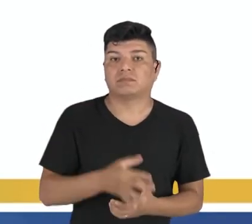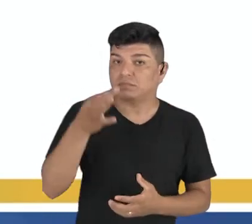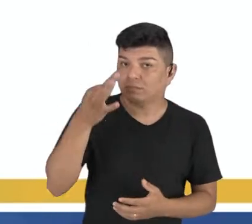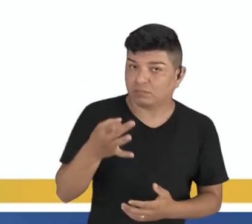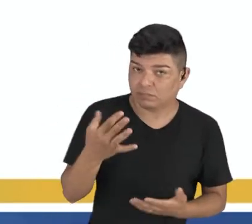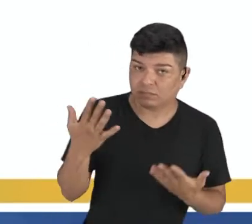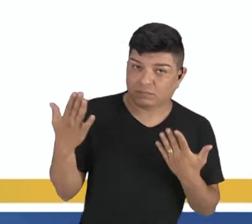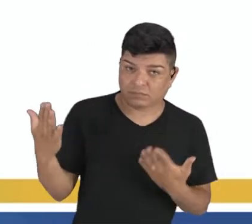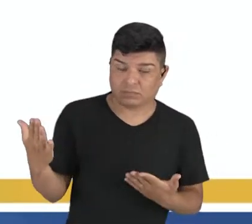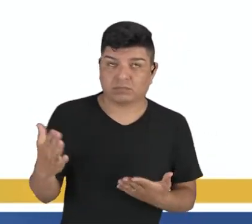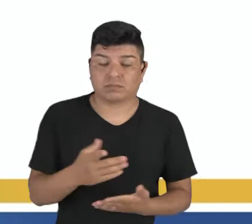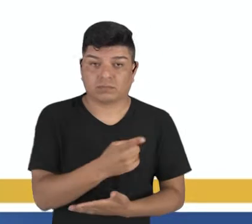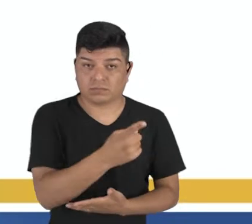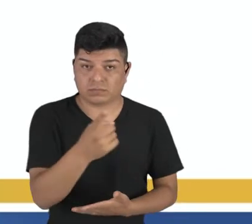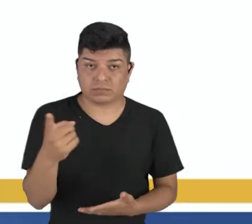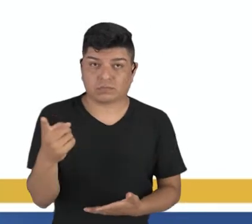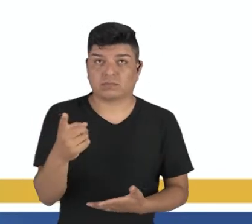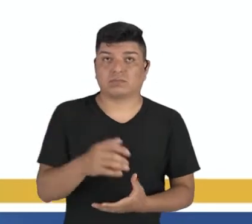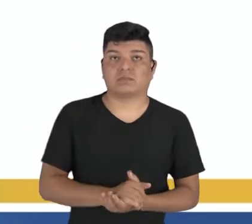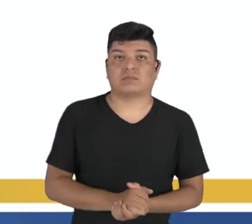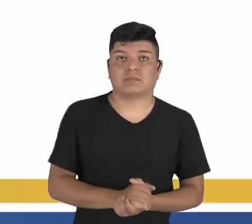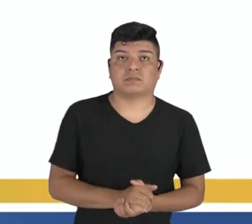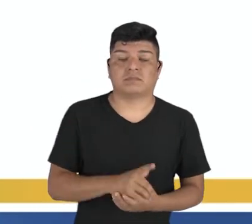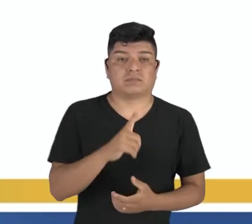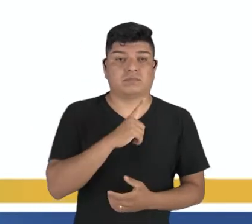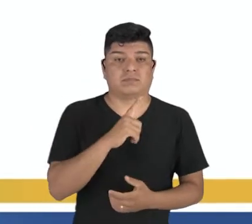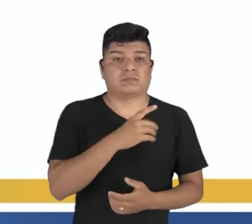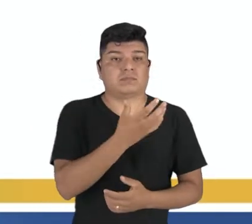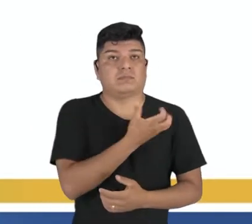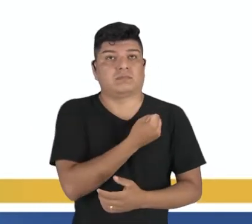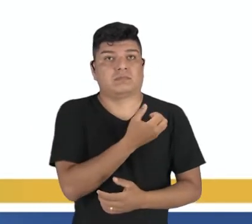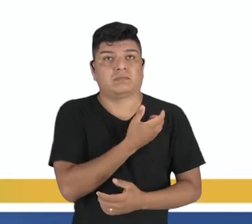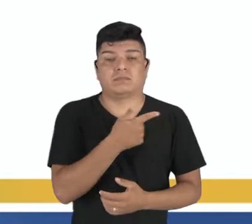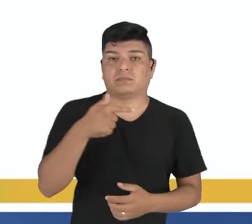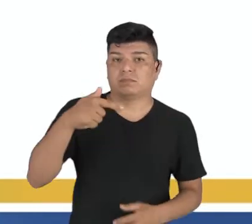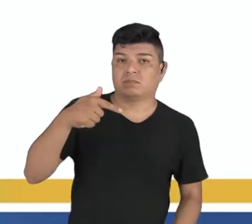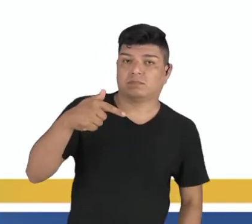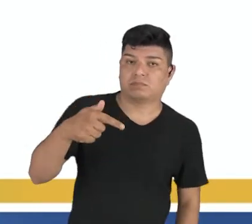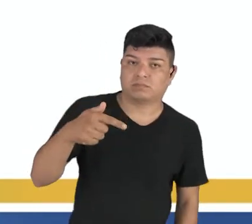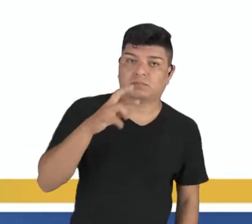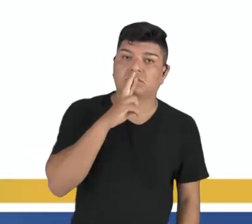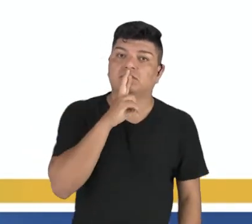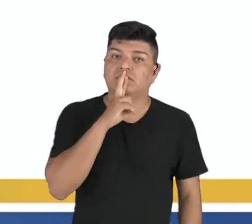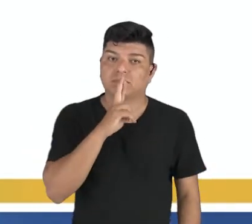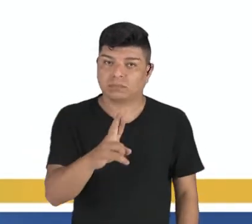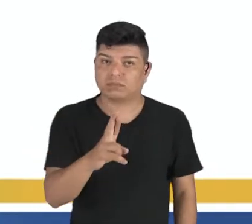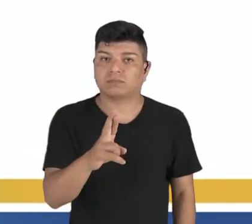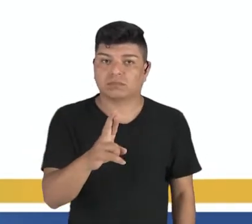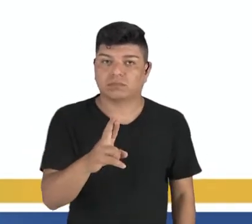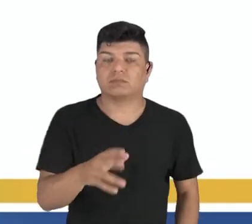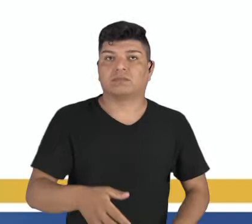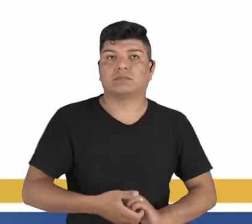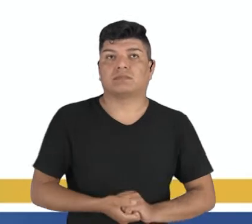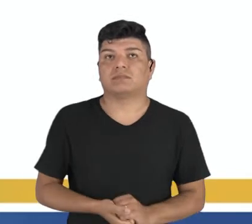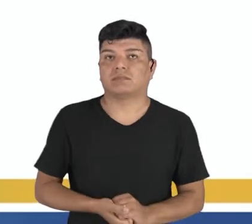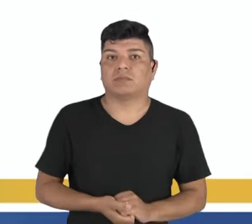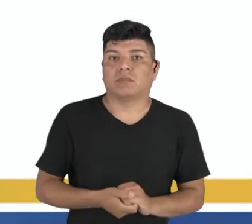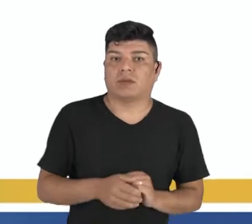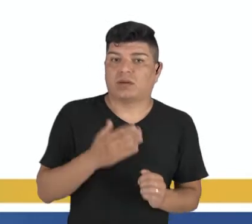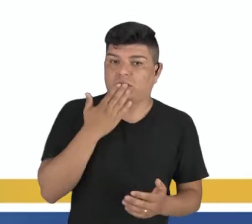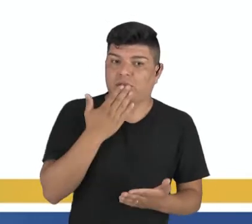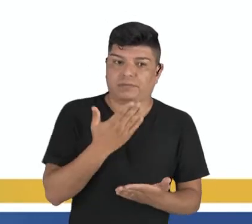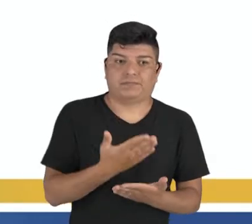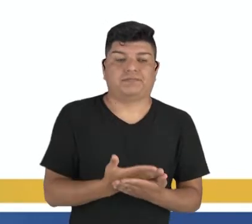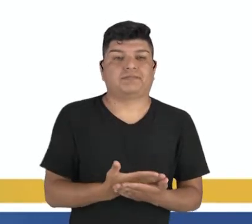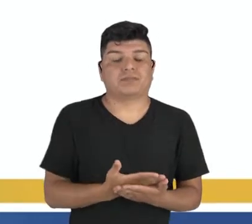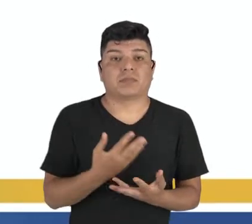da seguinte maneira, você teve o número 7 como resposta. E aí ela ficou